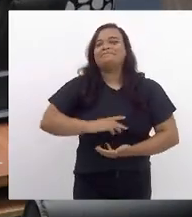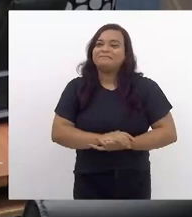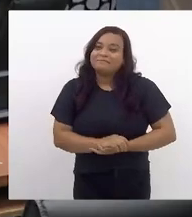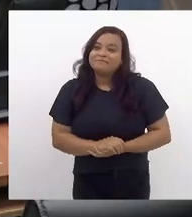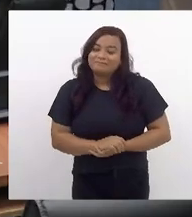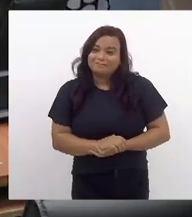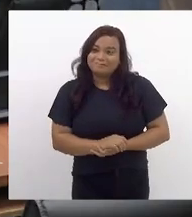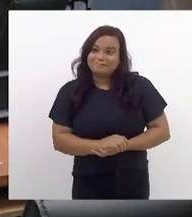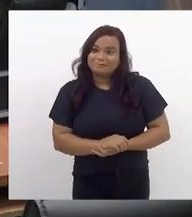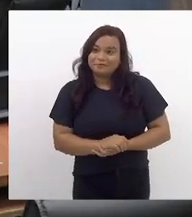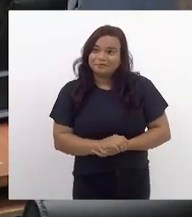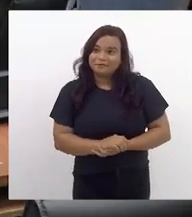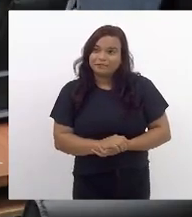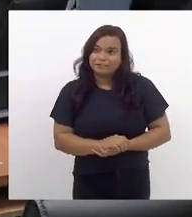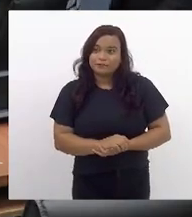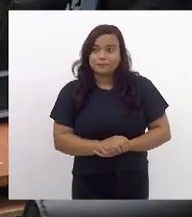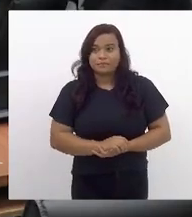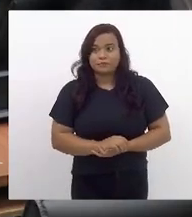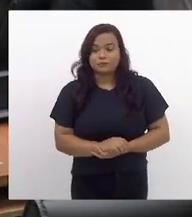Não quer fazer uma questão de ordem?